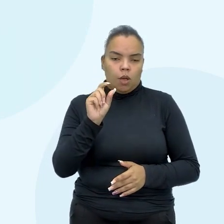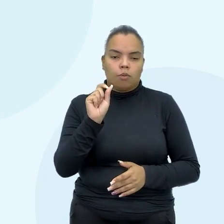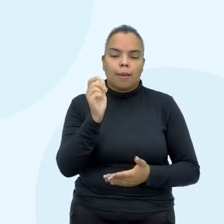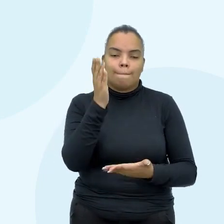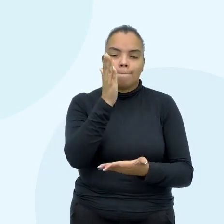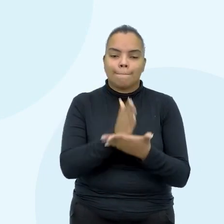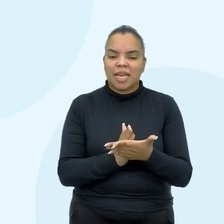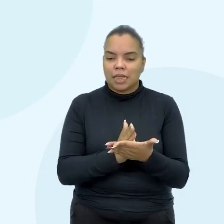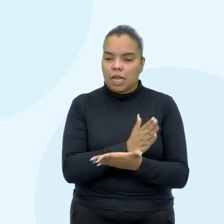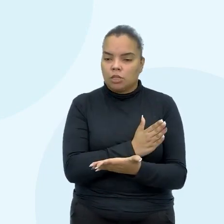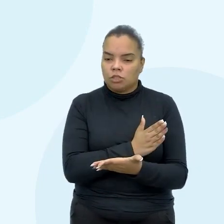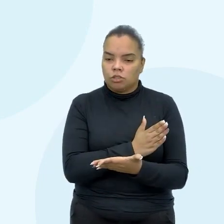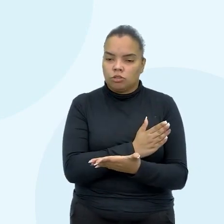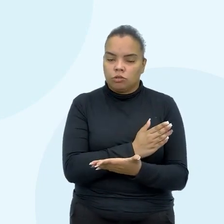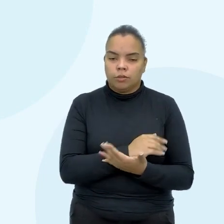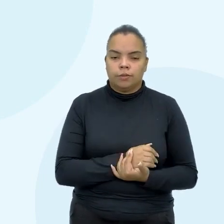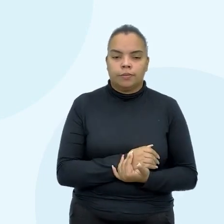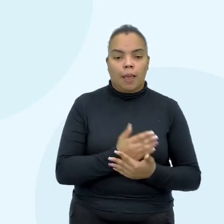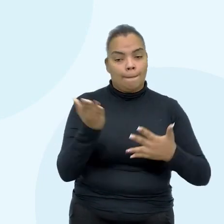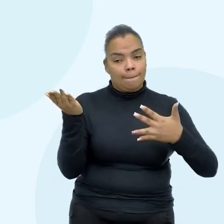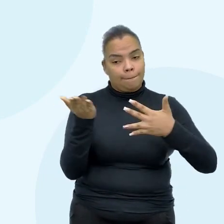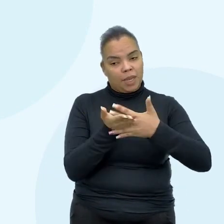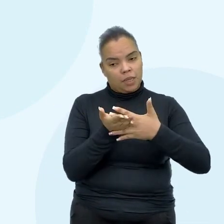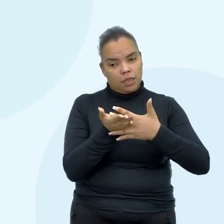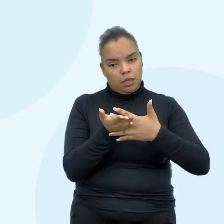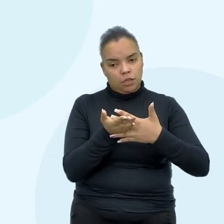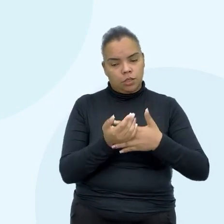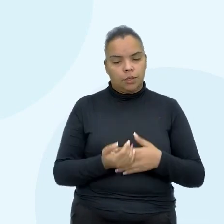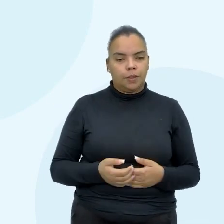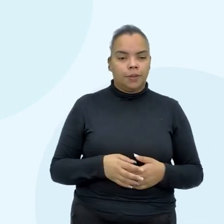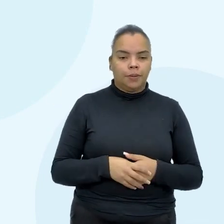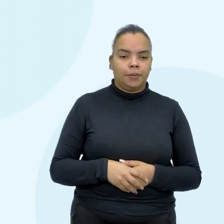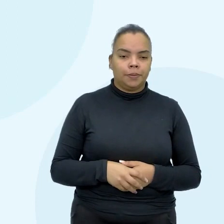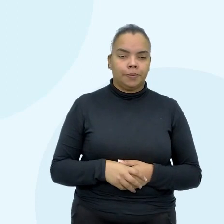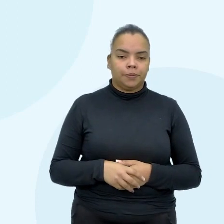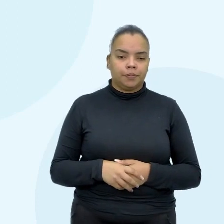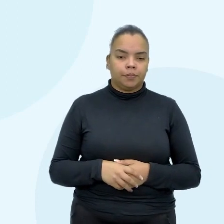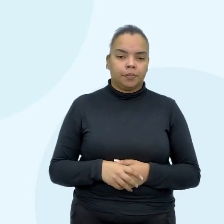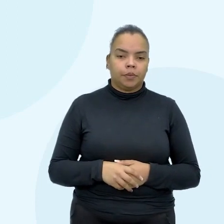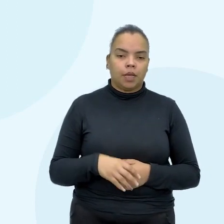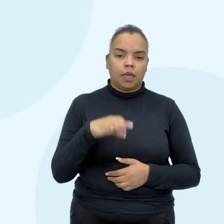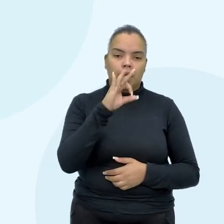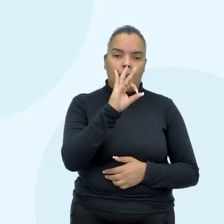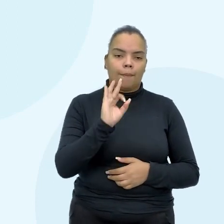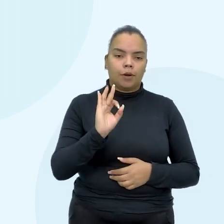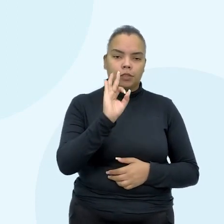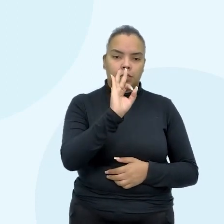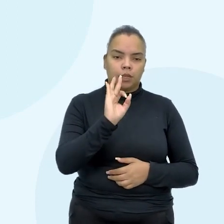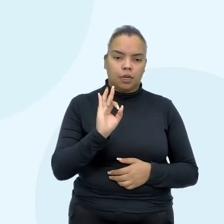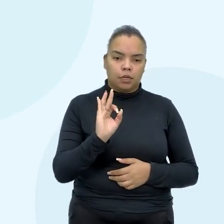ciclo de vida ele se reduz à metade, né? E a porcentagem do material